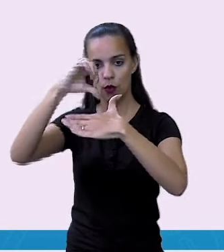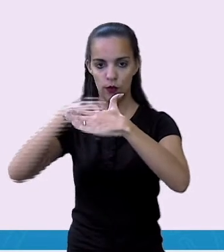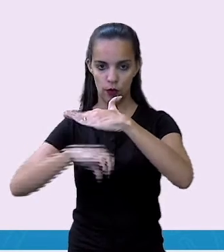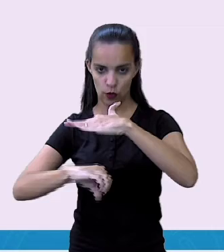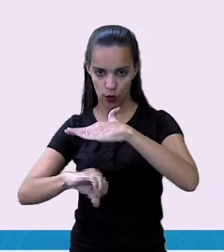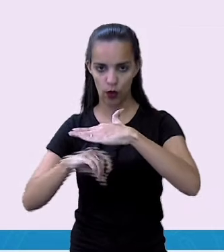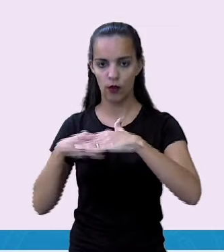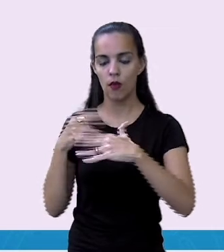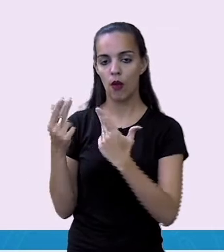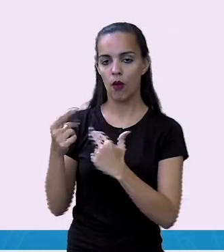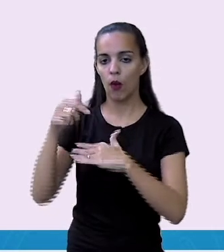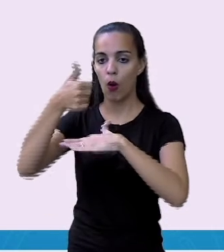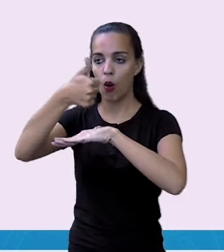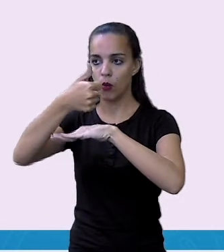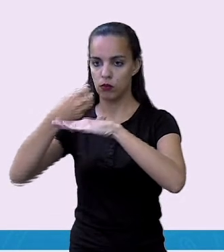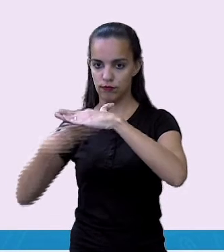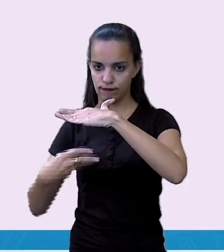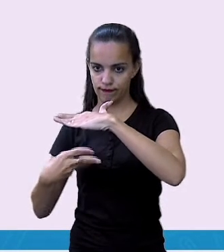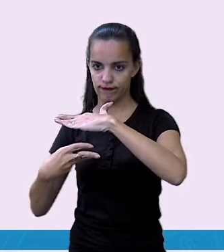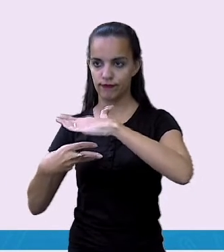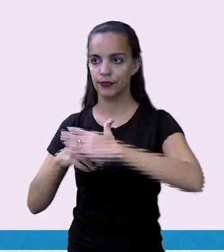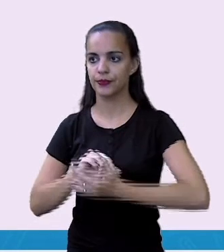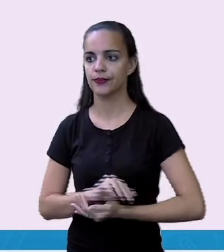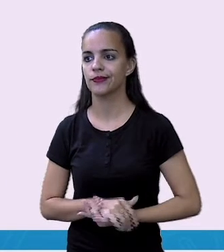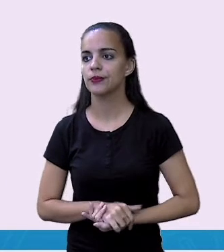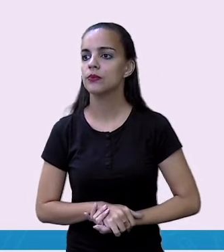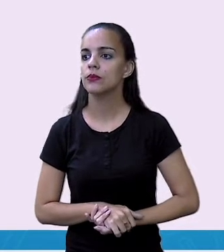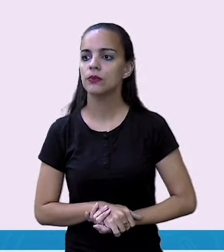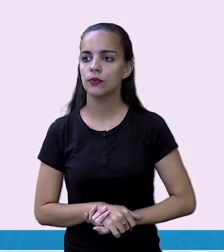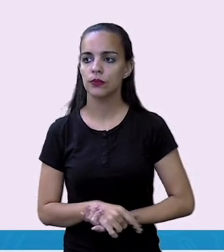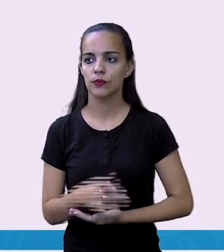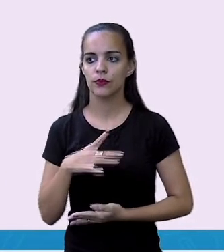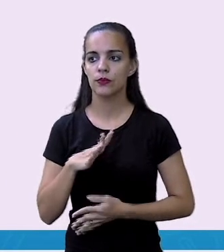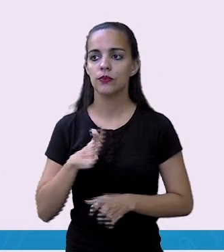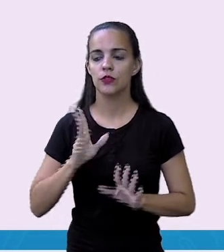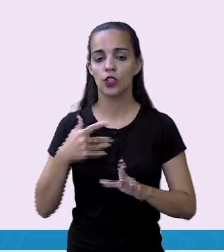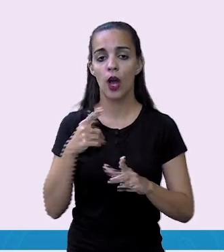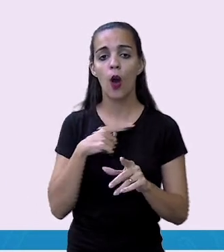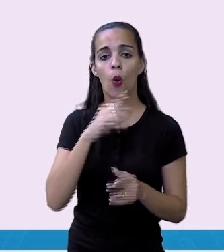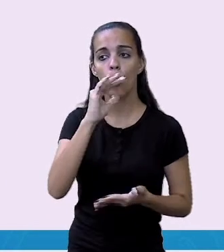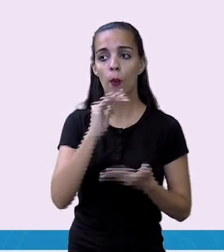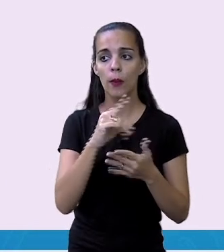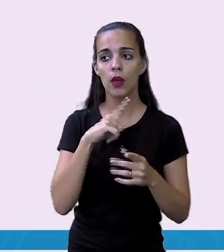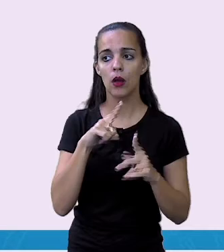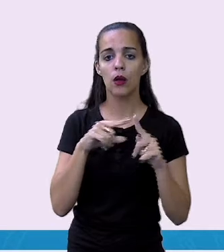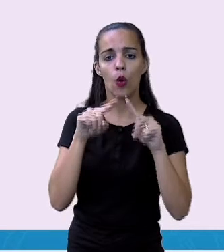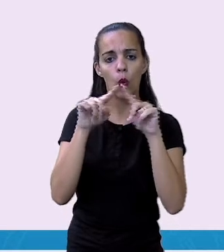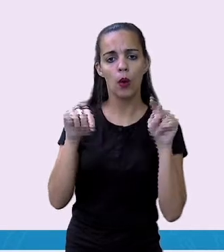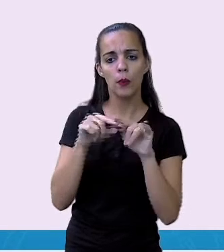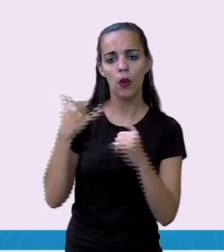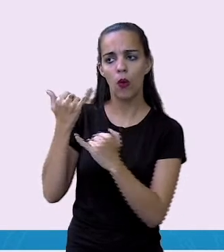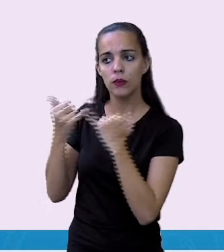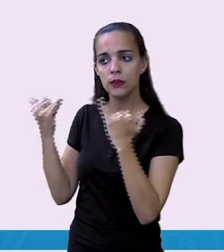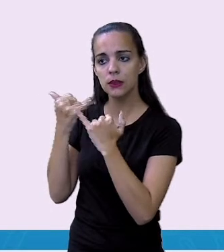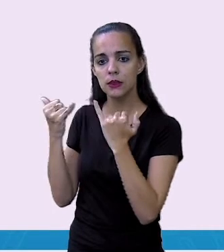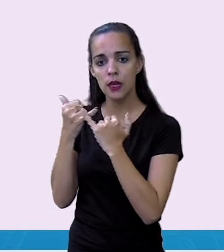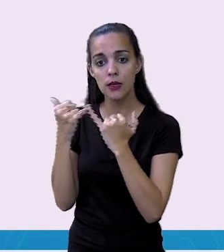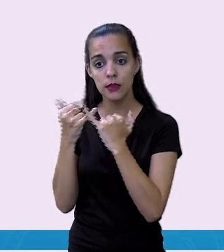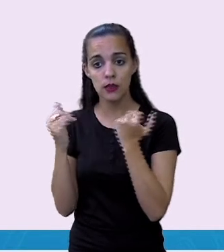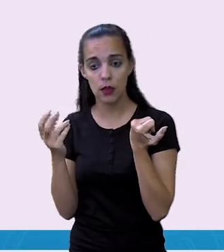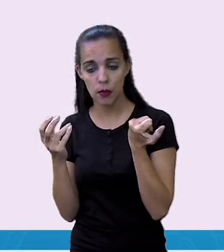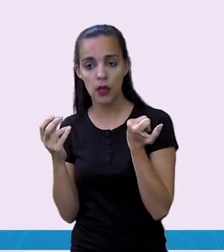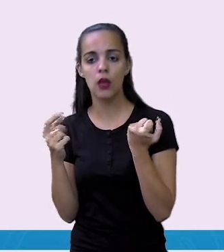1 para 3. Então, o meu triângulo menor é semelhante com o